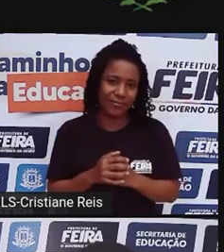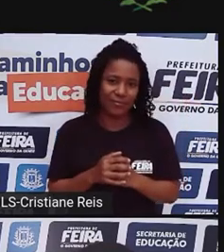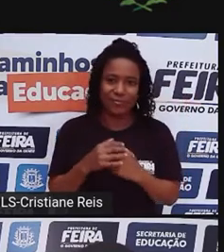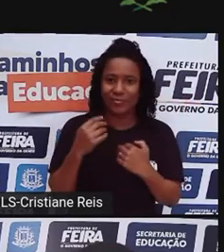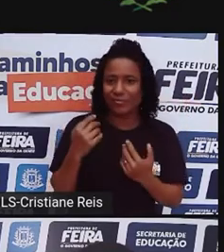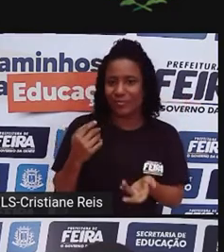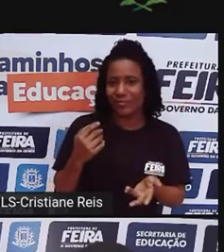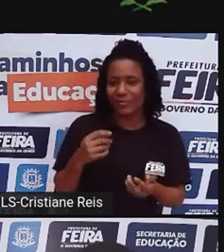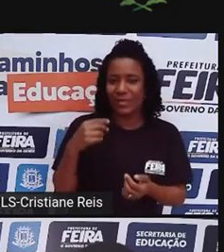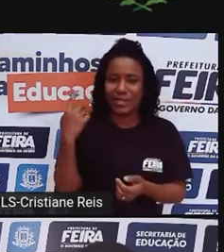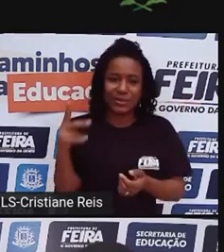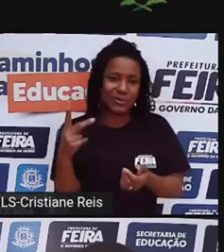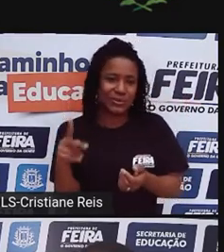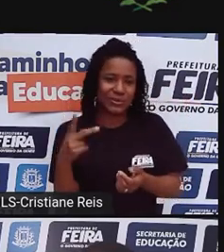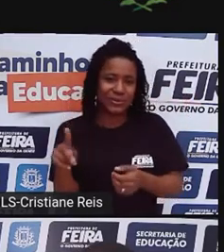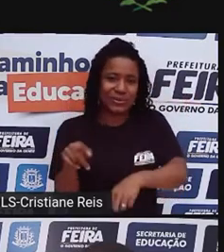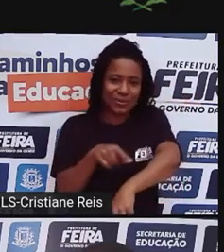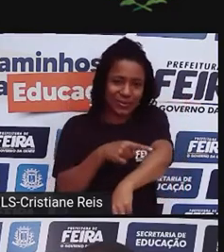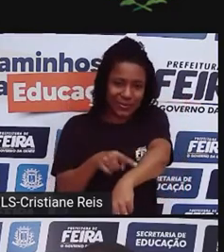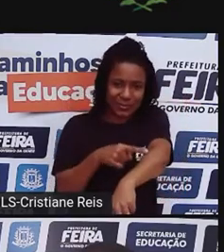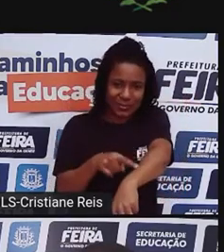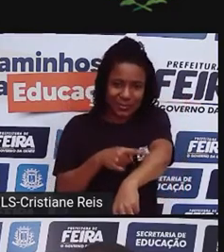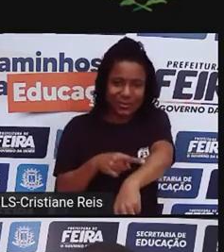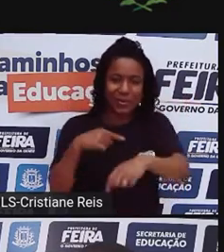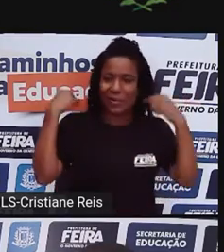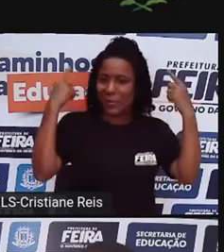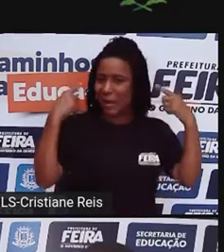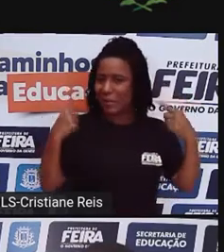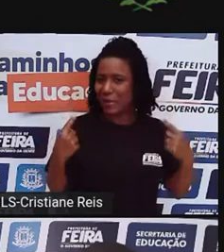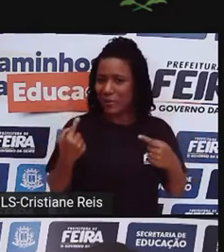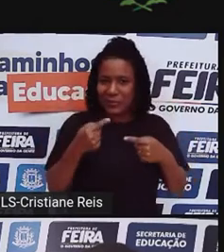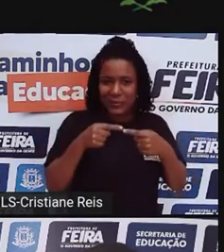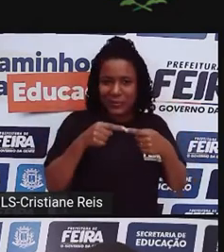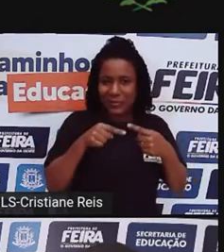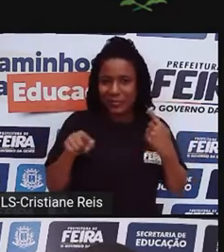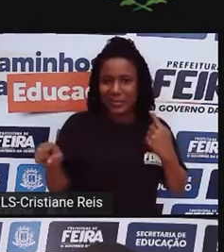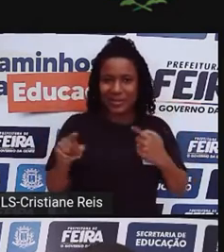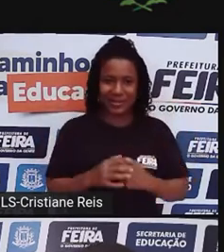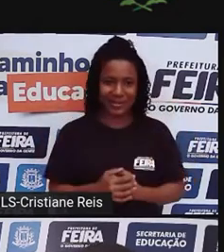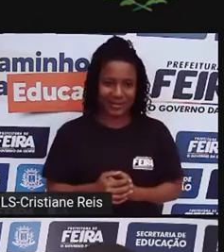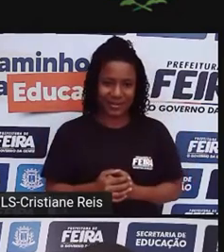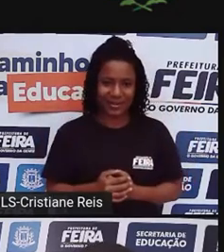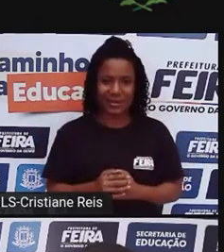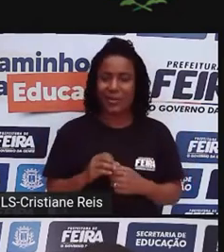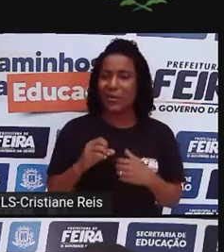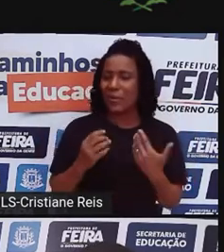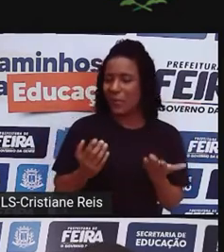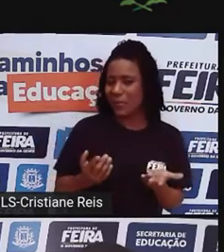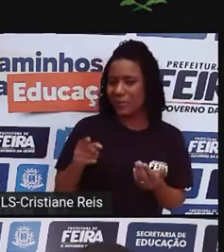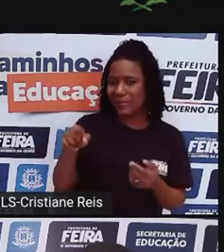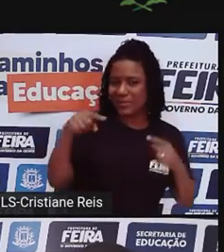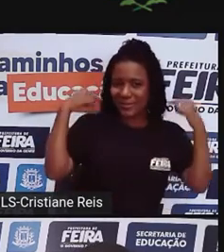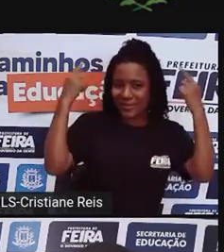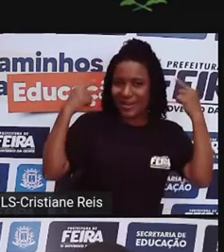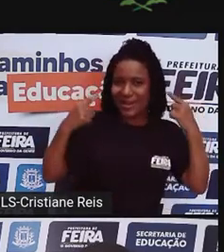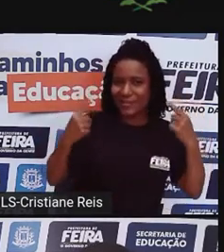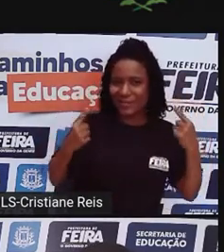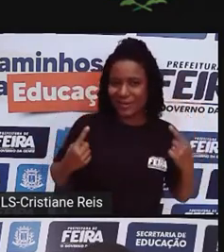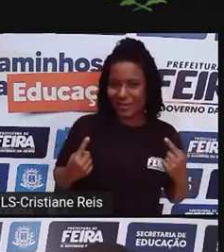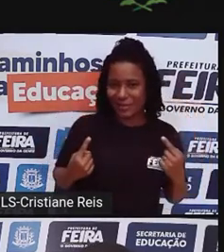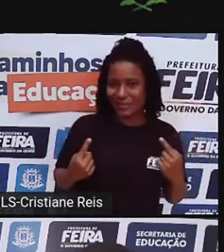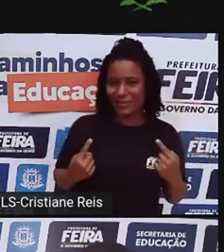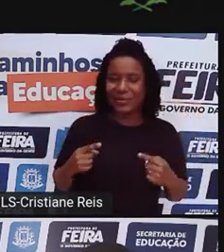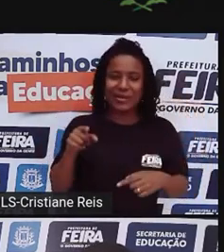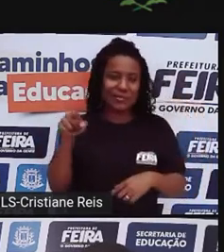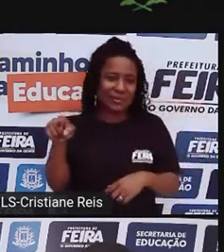o seu tom de pele não combina com o seu cabelo, ou que esse cabelo que você tem não combina com o ambiente em que